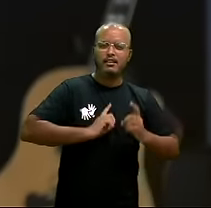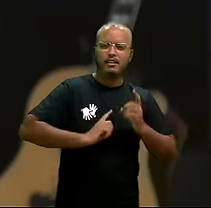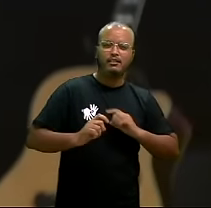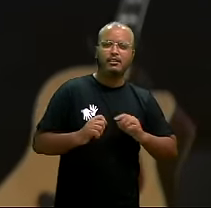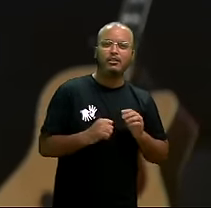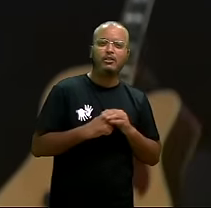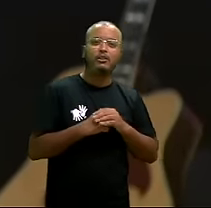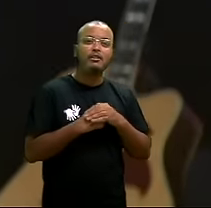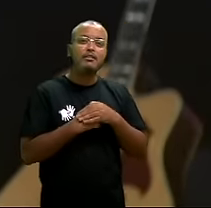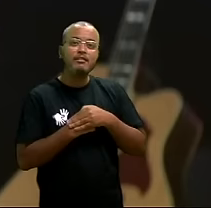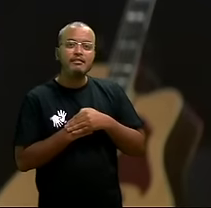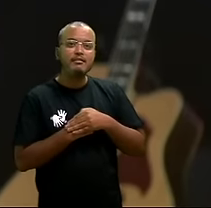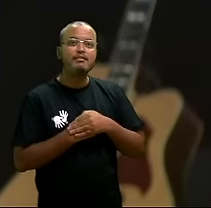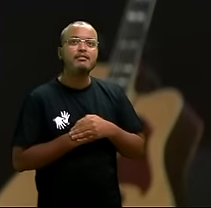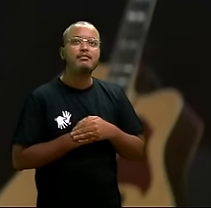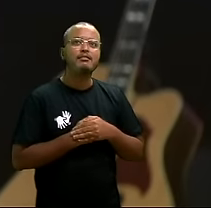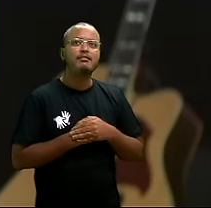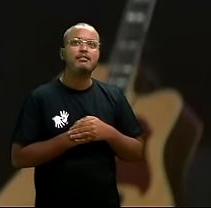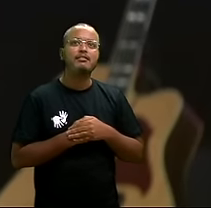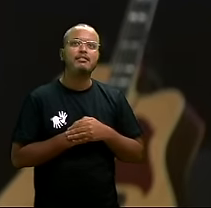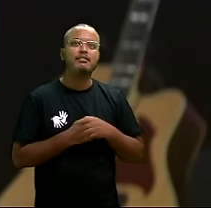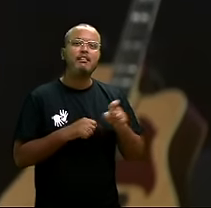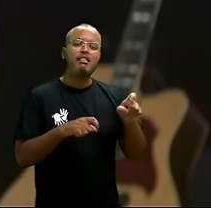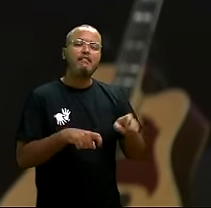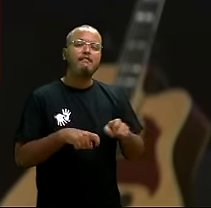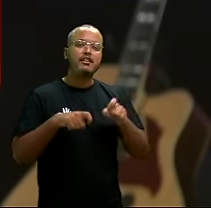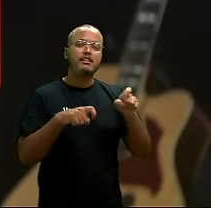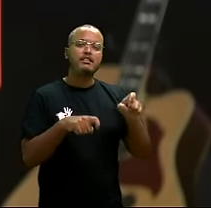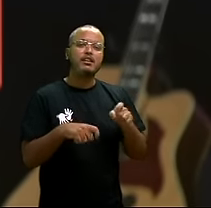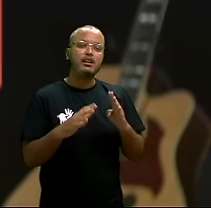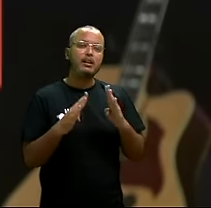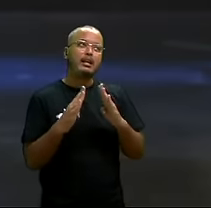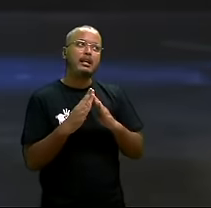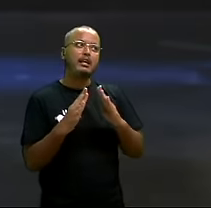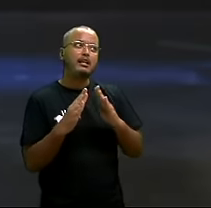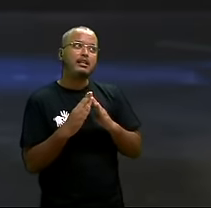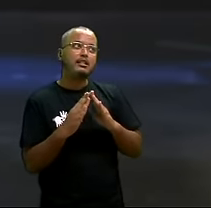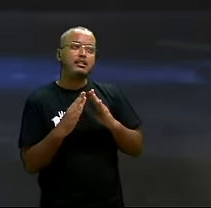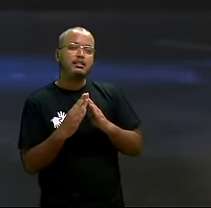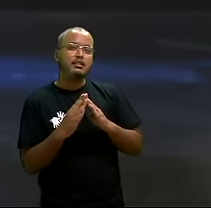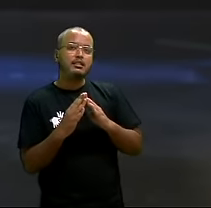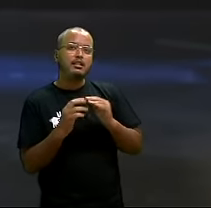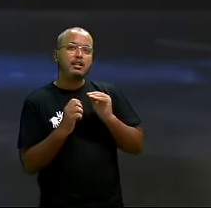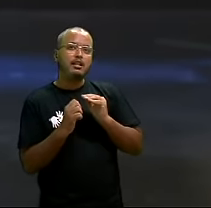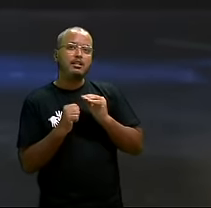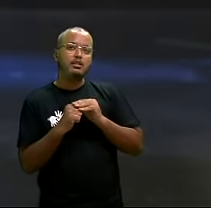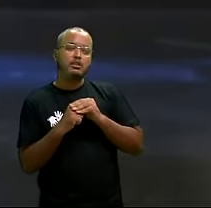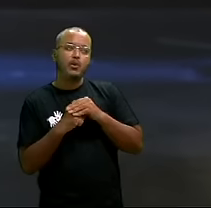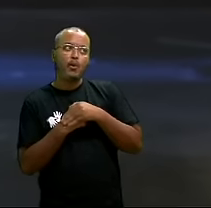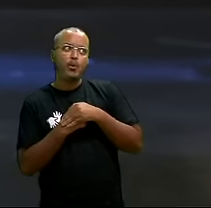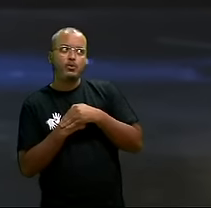na fazenda. Ou numa casinha de sapê.